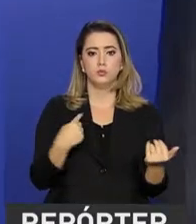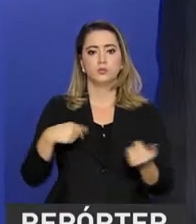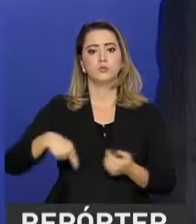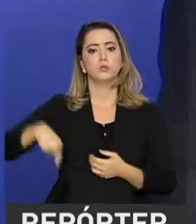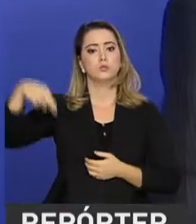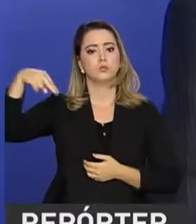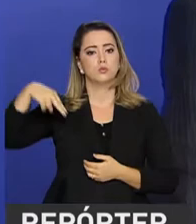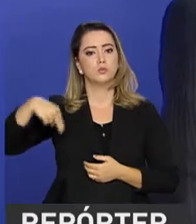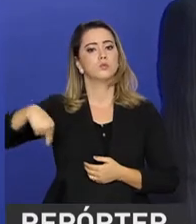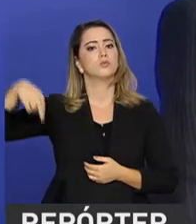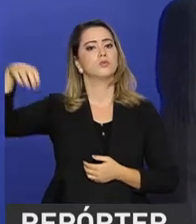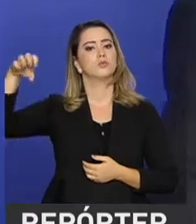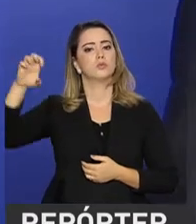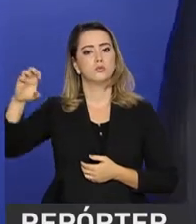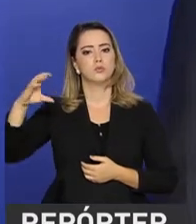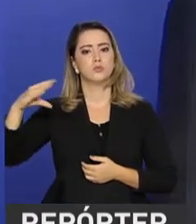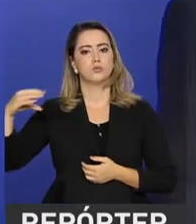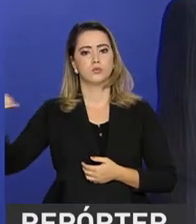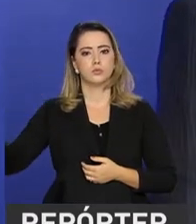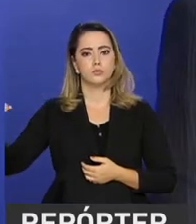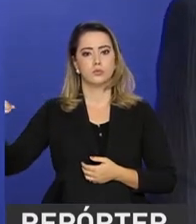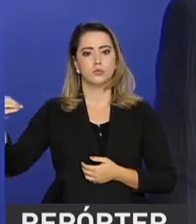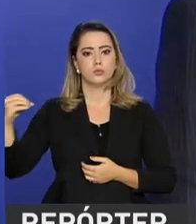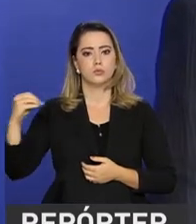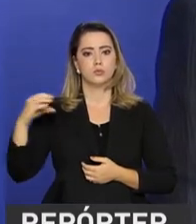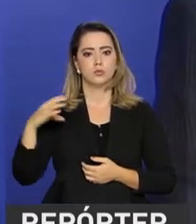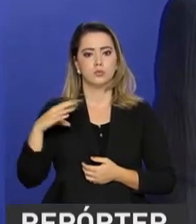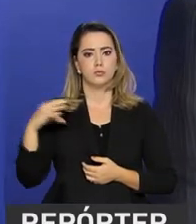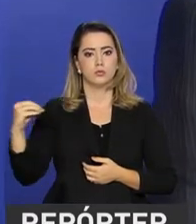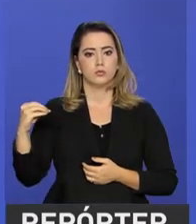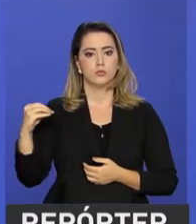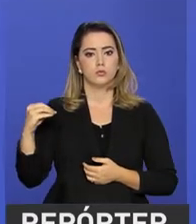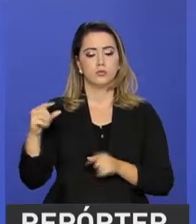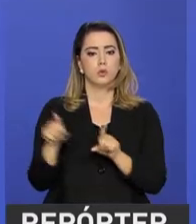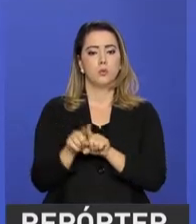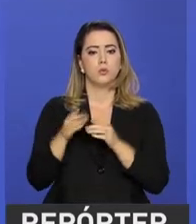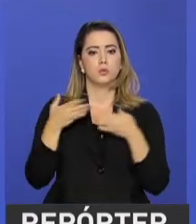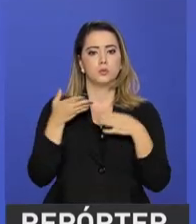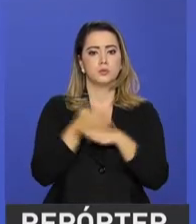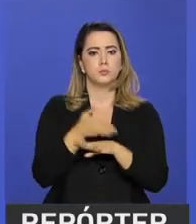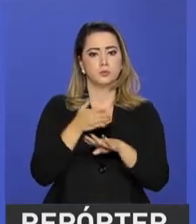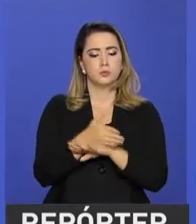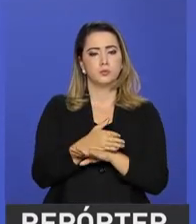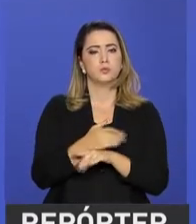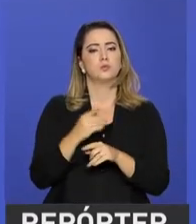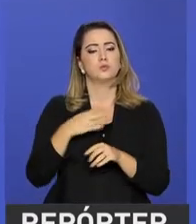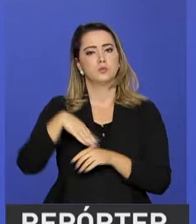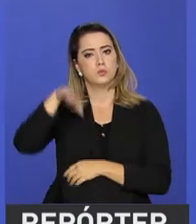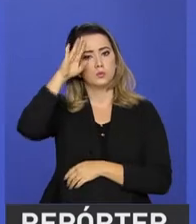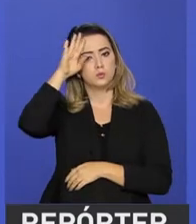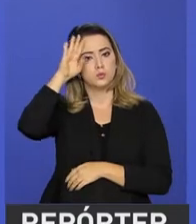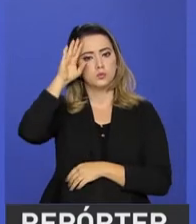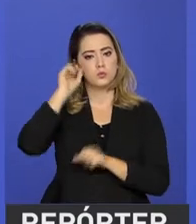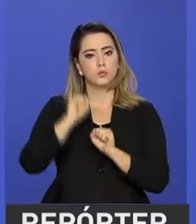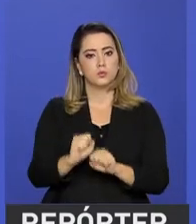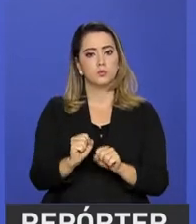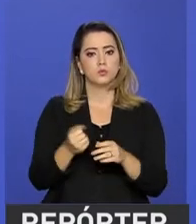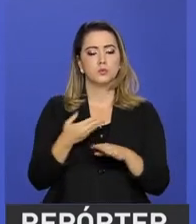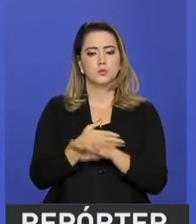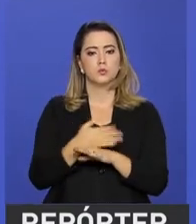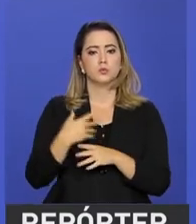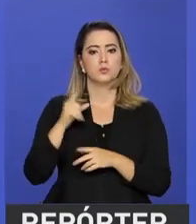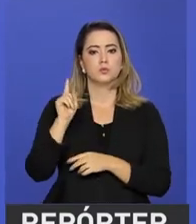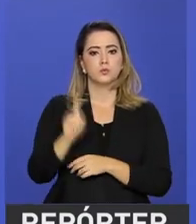do nordeste do centro oeste possam acessar o ensino superior em condições absolutamente